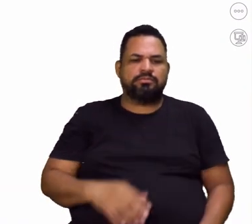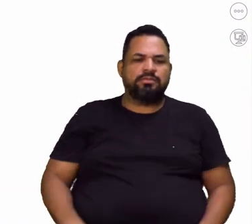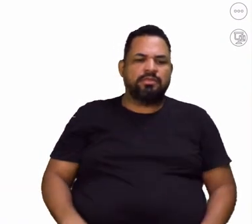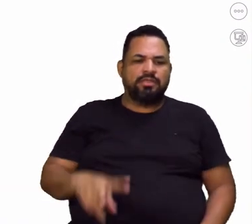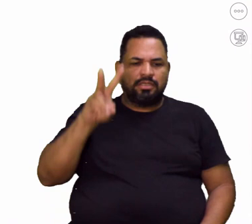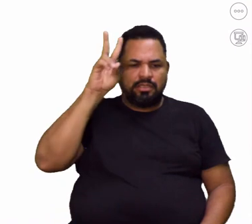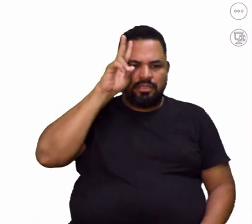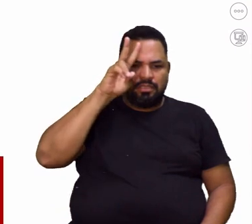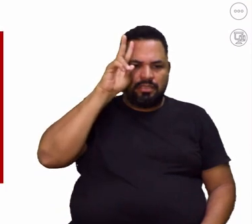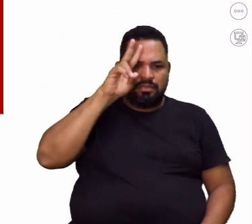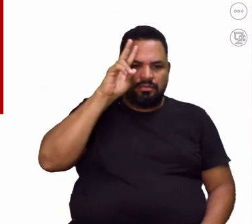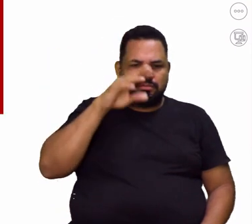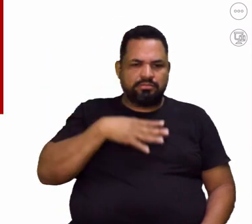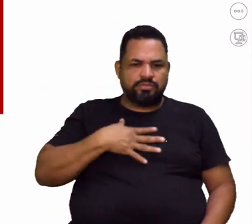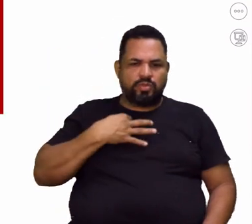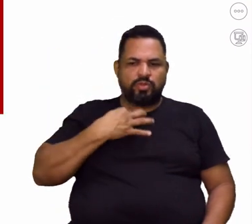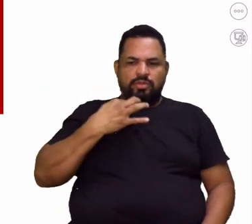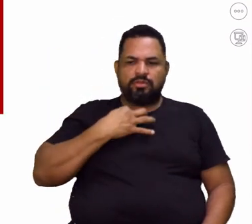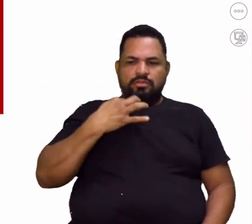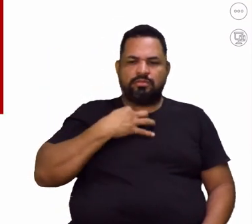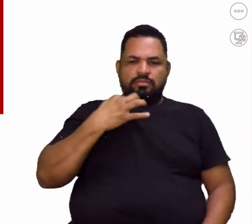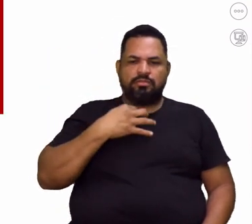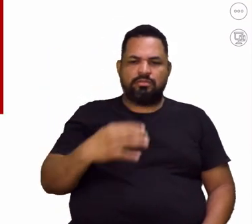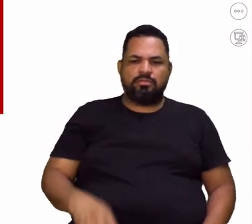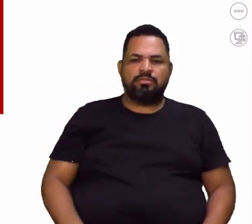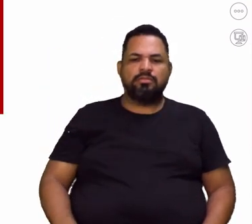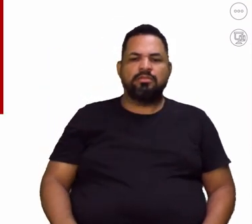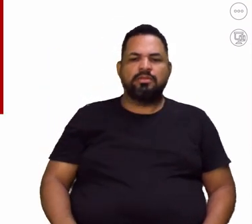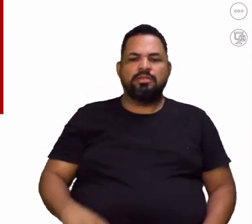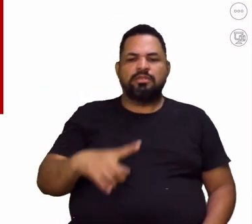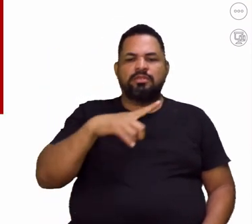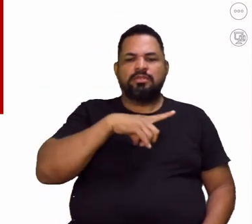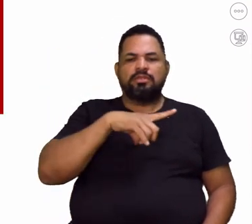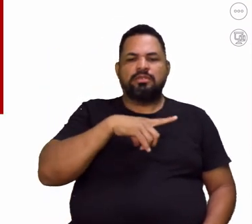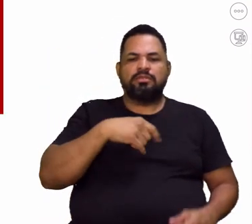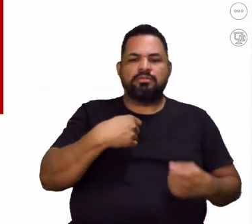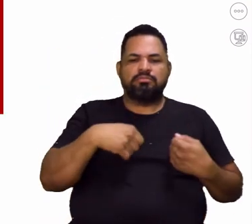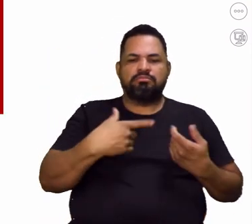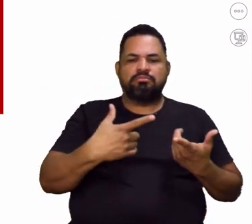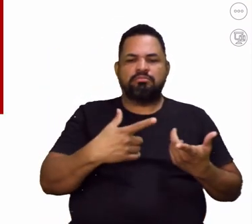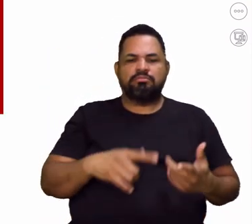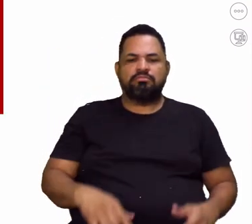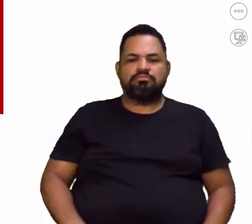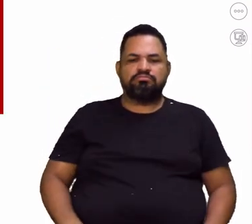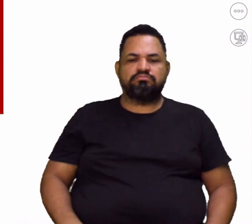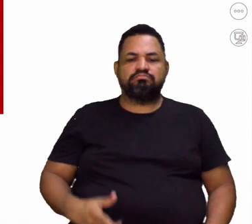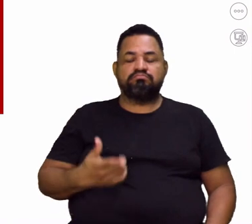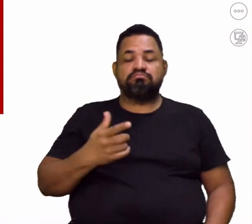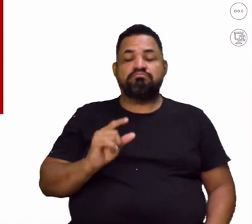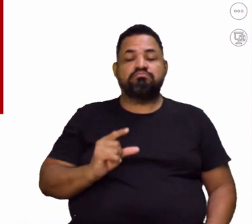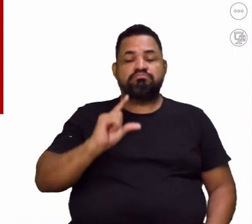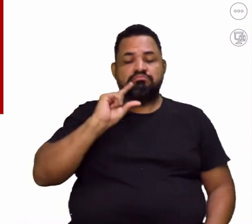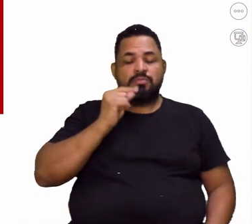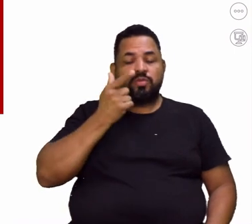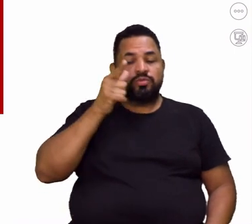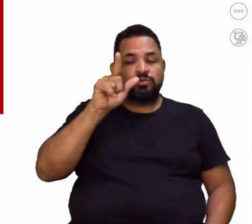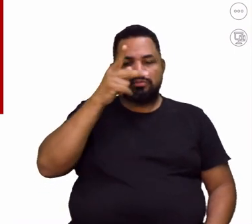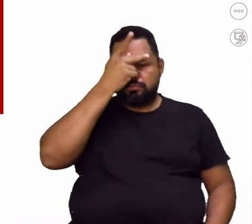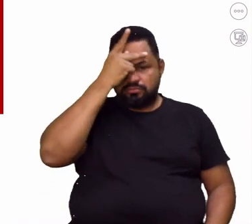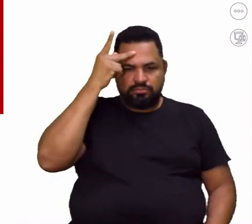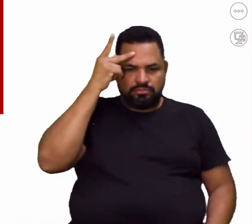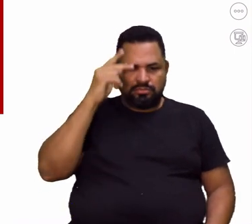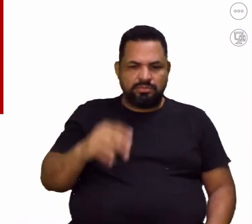tecido, não é mesmo? Então, exige muito de ti e espera pouco dos